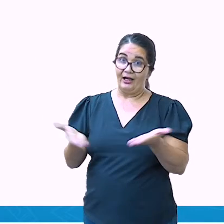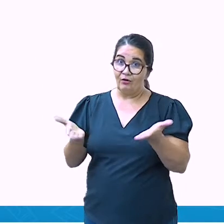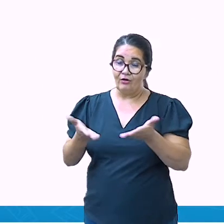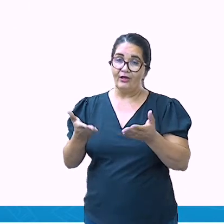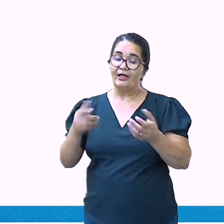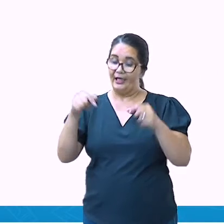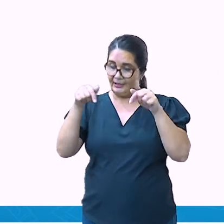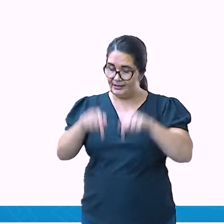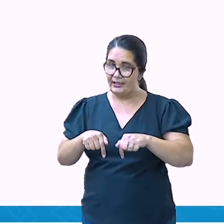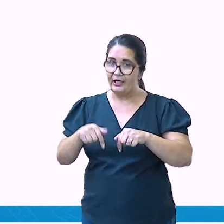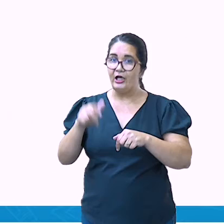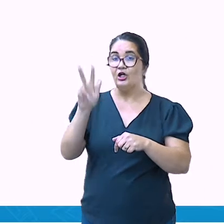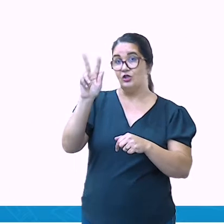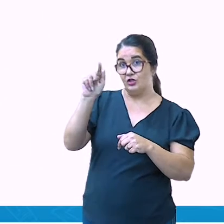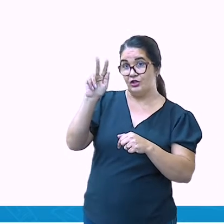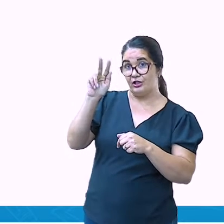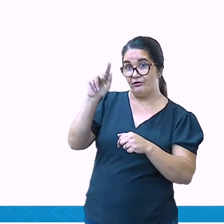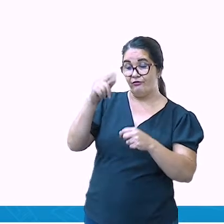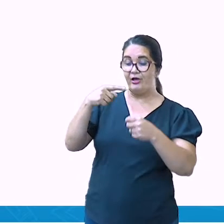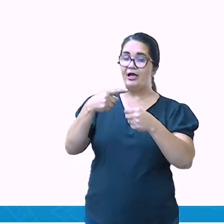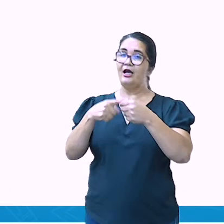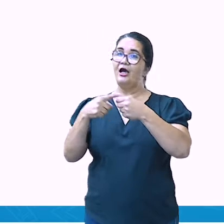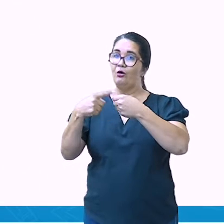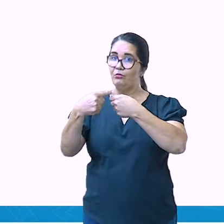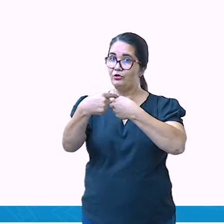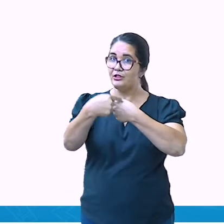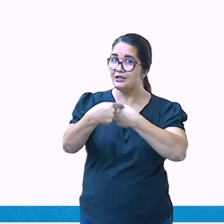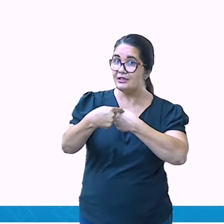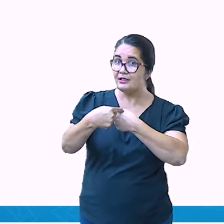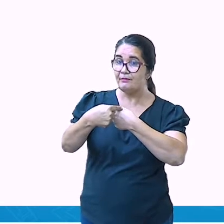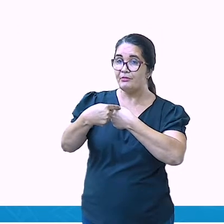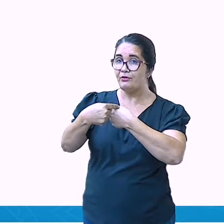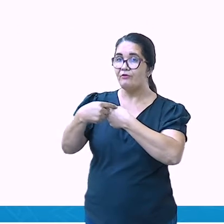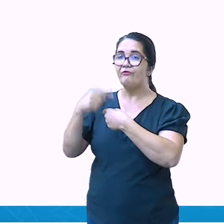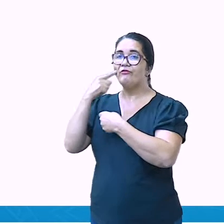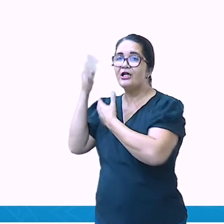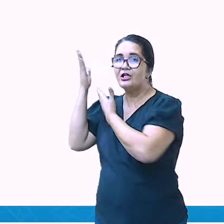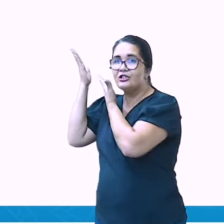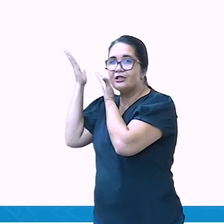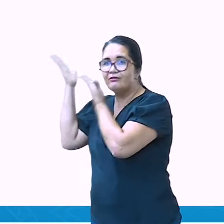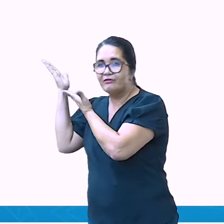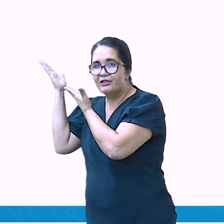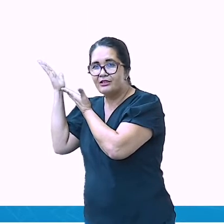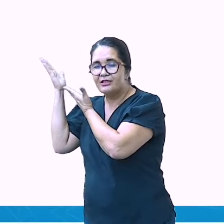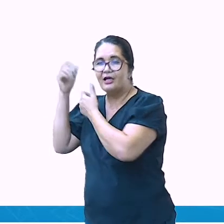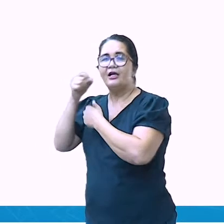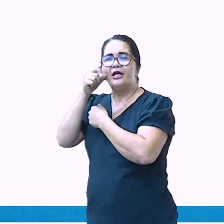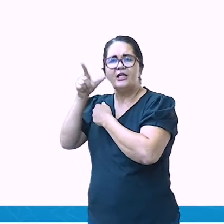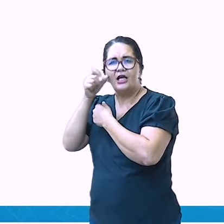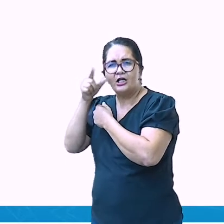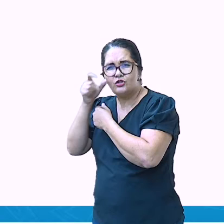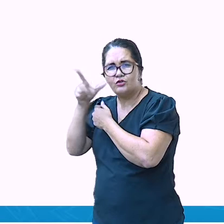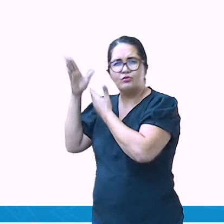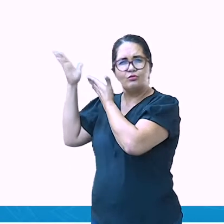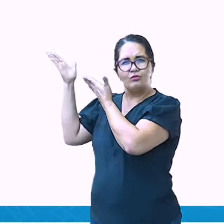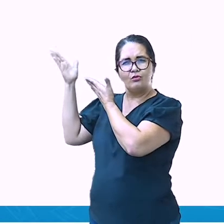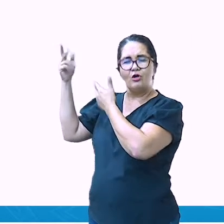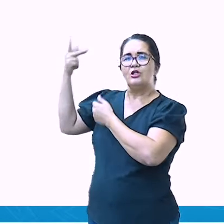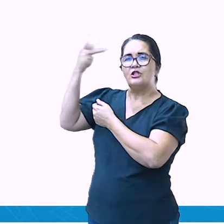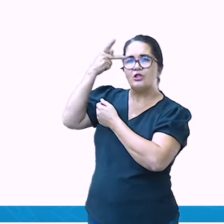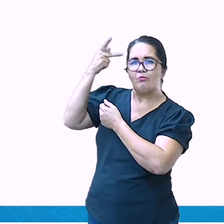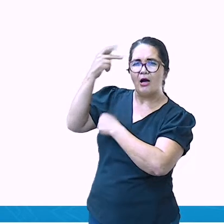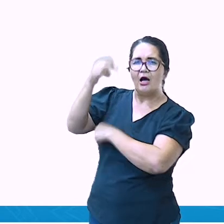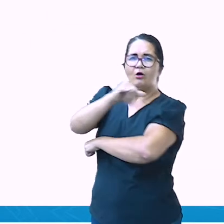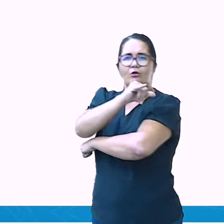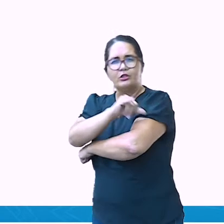Valadares, nós ficamos aqui na parte sudeste, olha. Minas Gerais, São Paulo, Rio